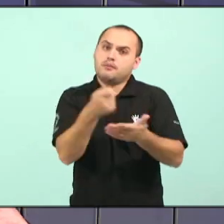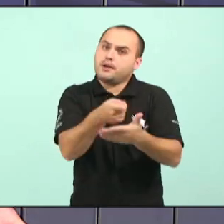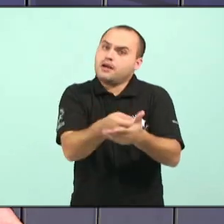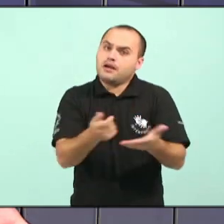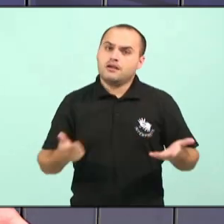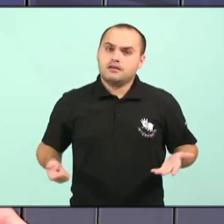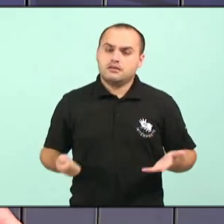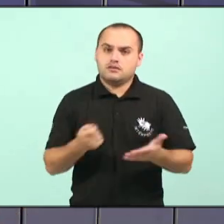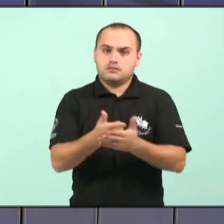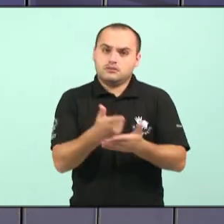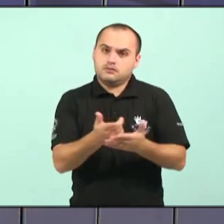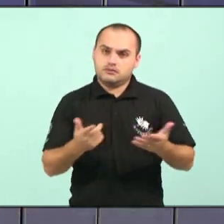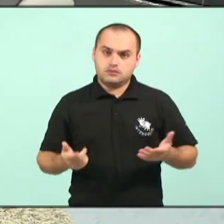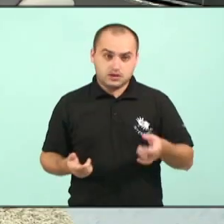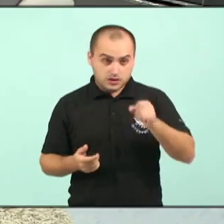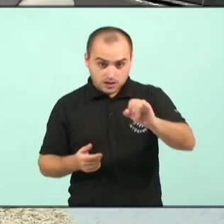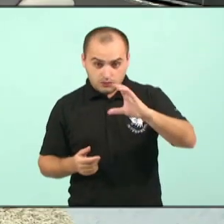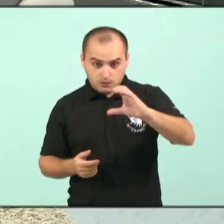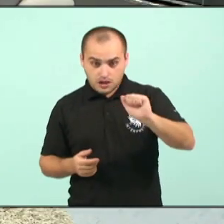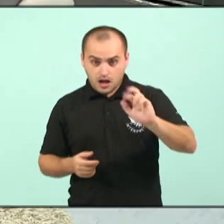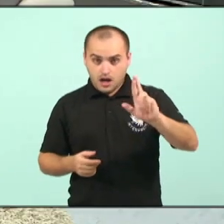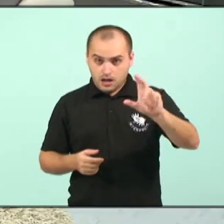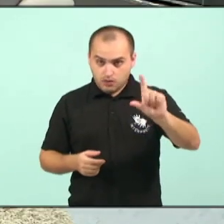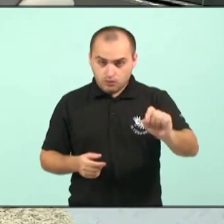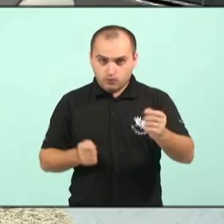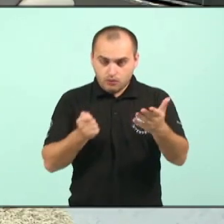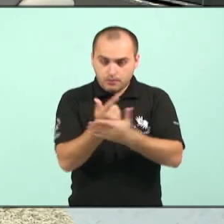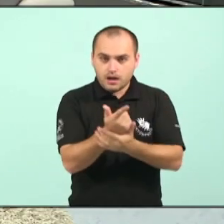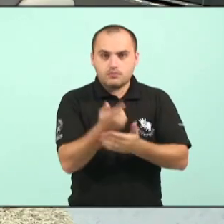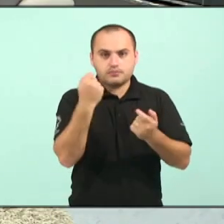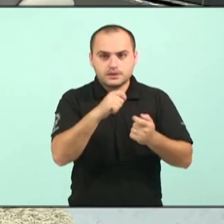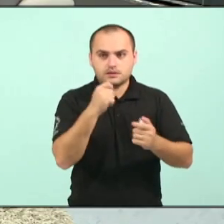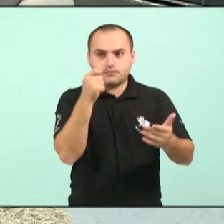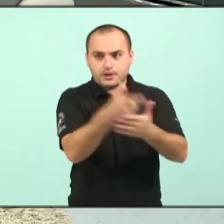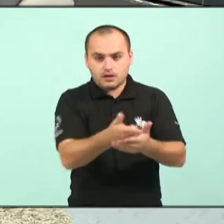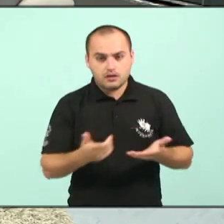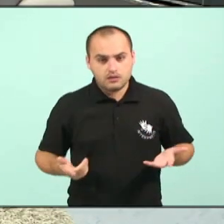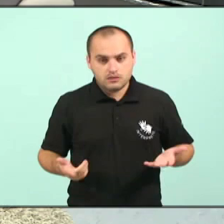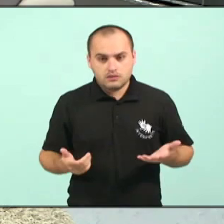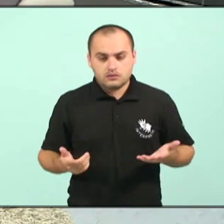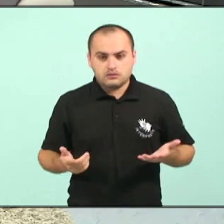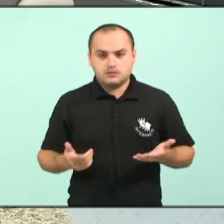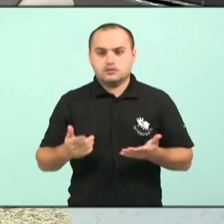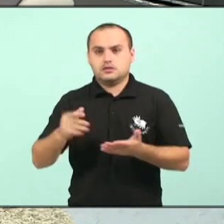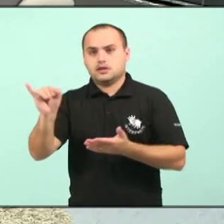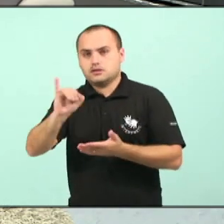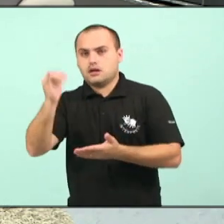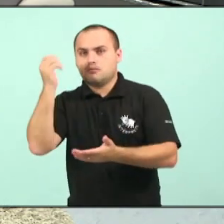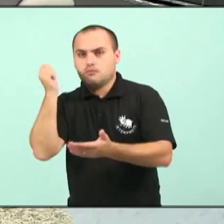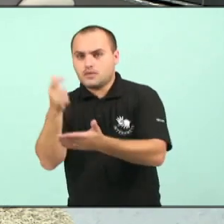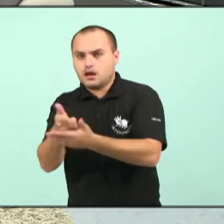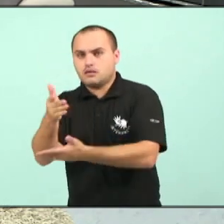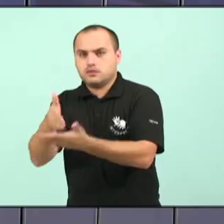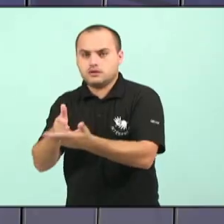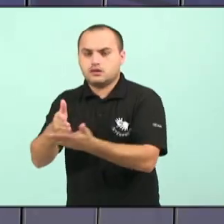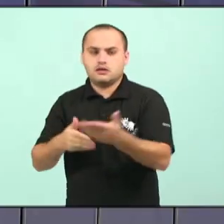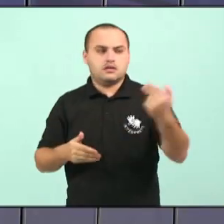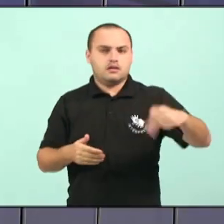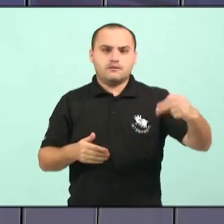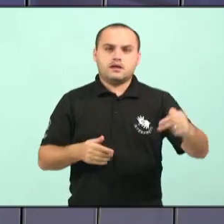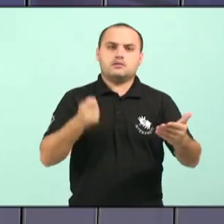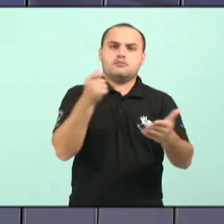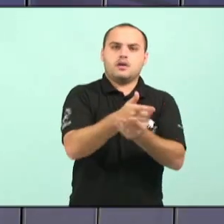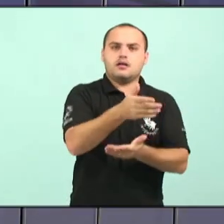Se o Carlos Antônio comprar o porto, ele vai querer cobrar. Vou fazer a dragagem. Itajaí paga metade, Navegantes paga metade. E não vai